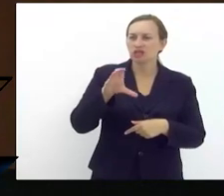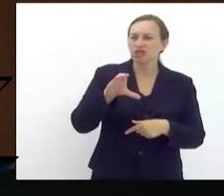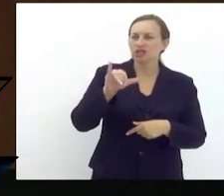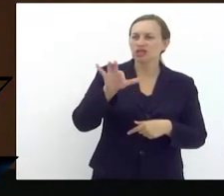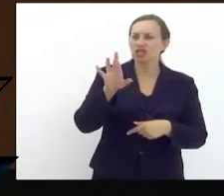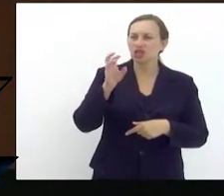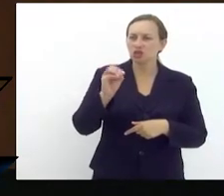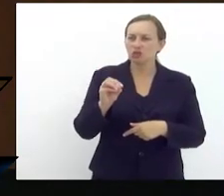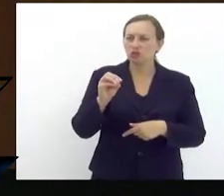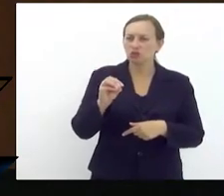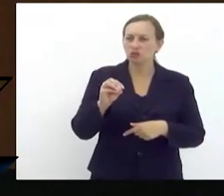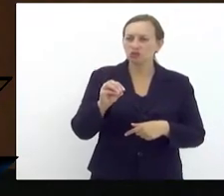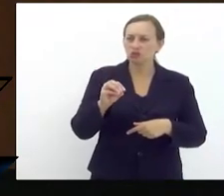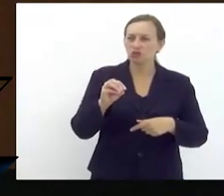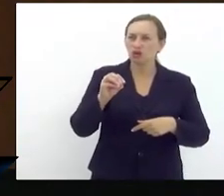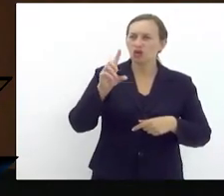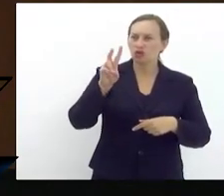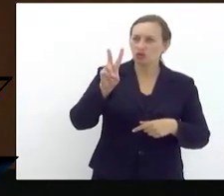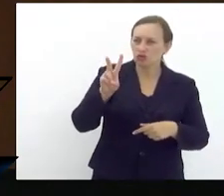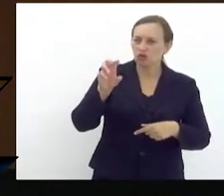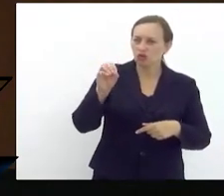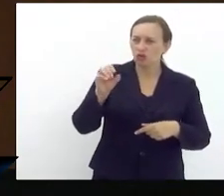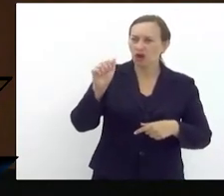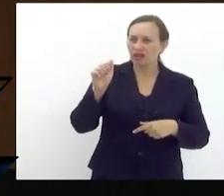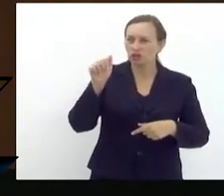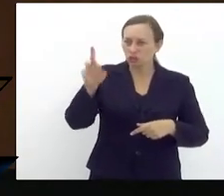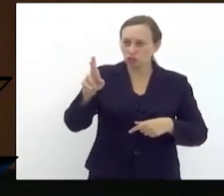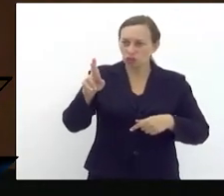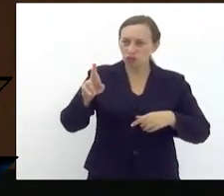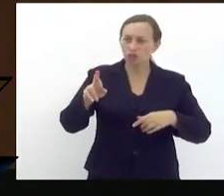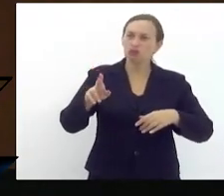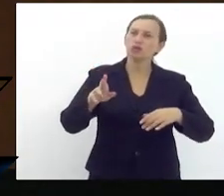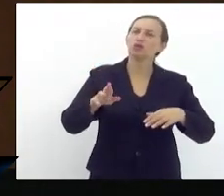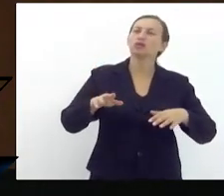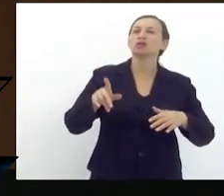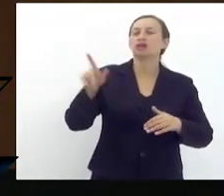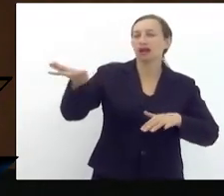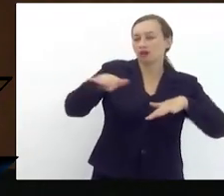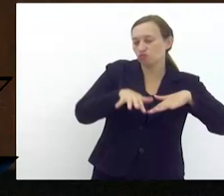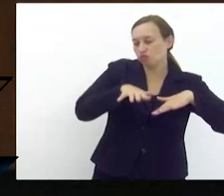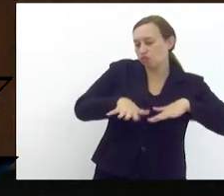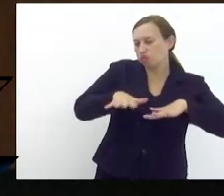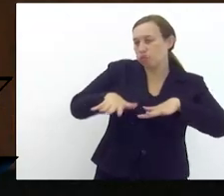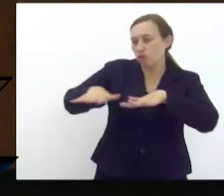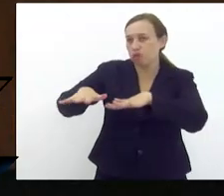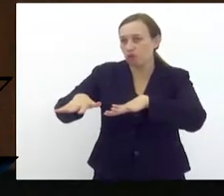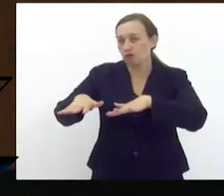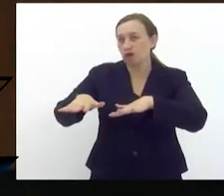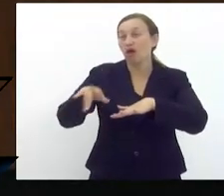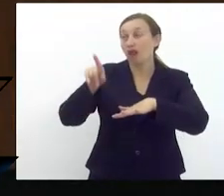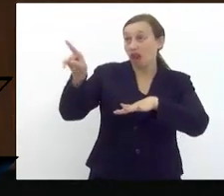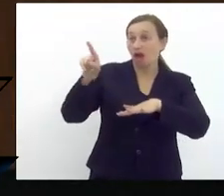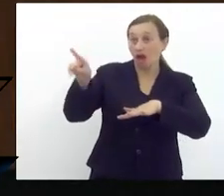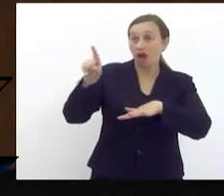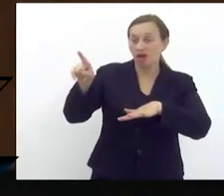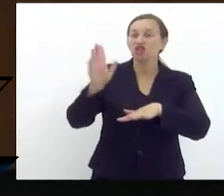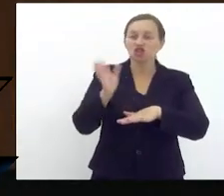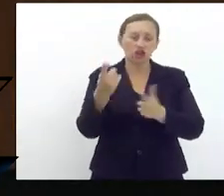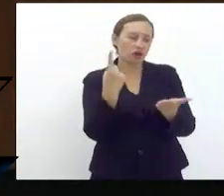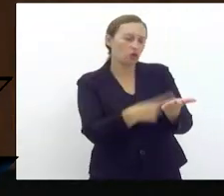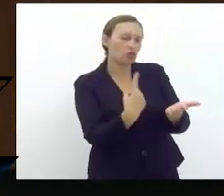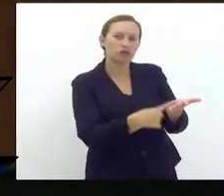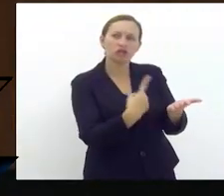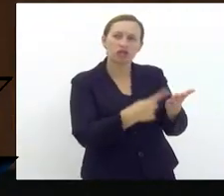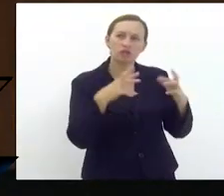vão sair passeata vindo para cá daqui a pouco para pedir apoio da Assembleia Legislativa já temos uma reunião marcada